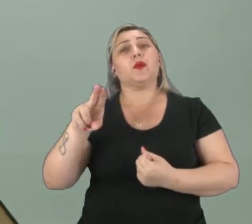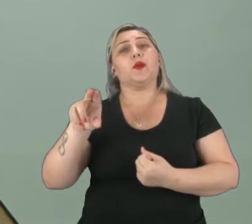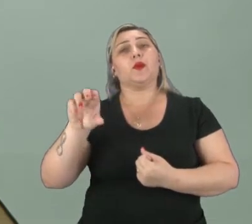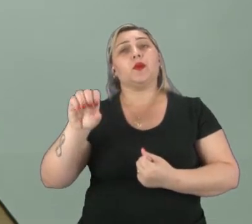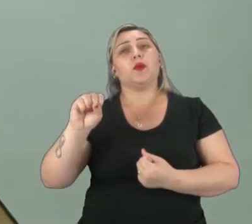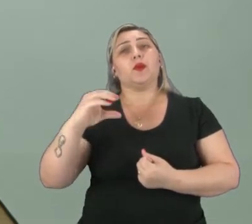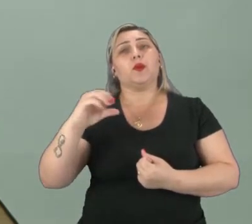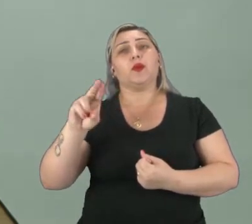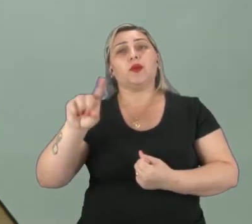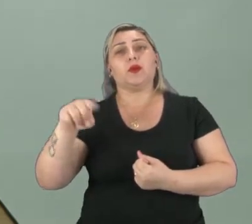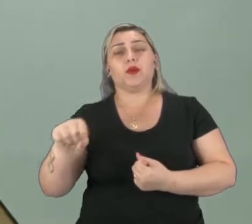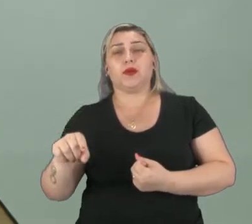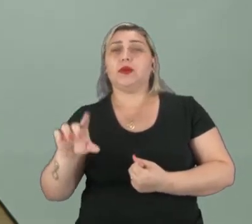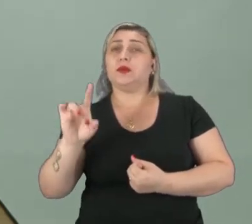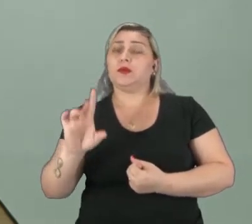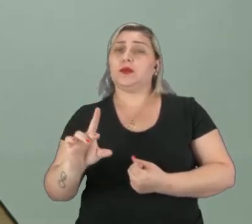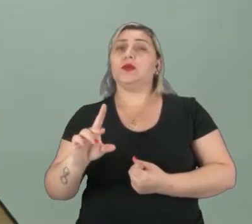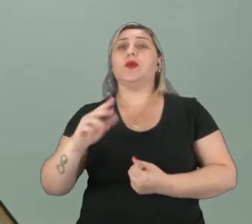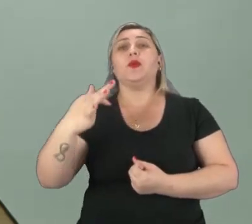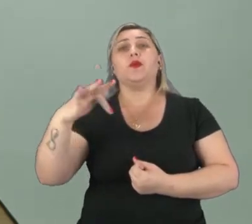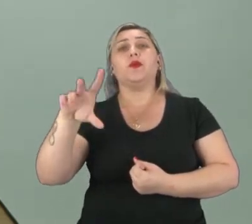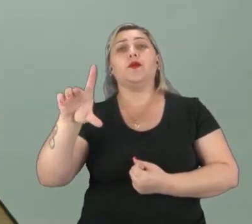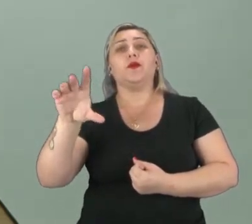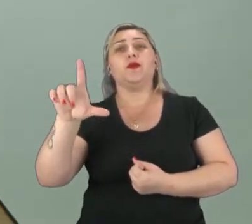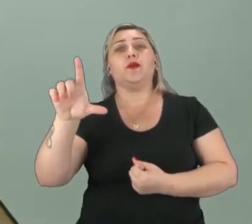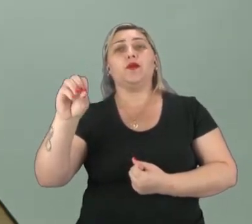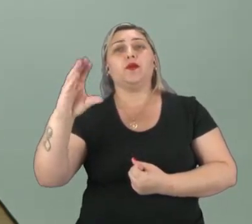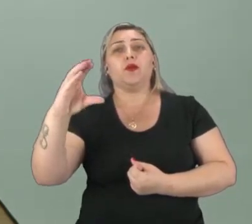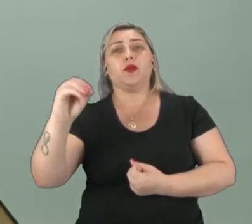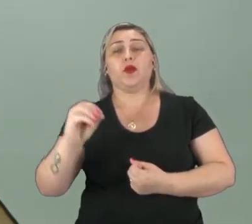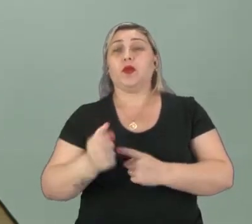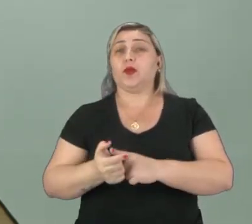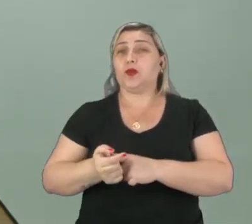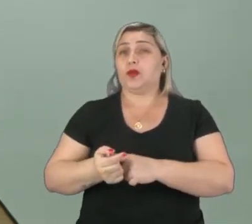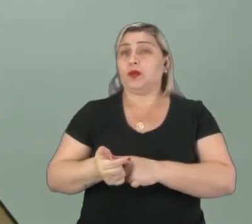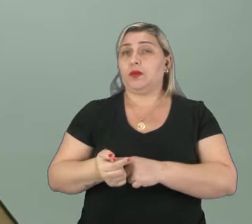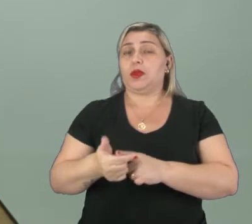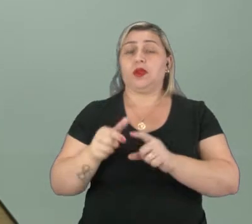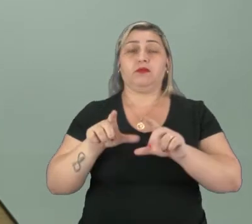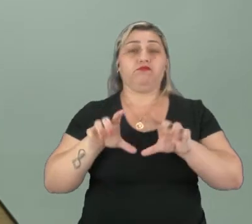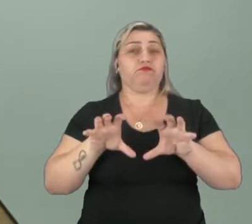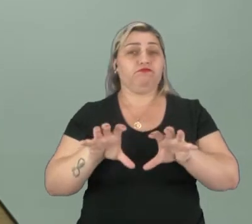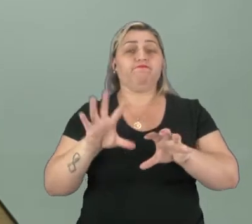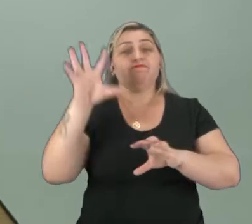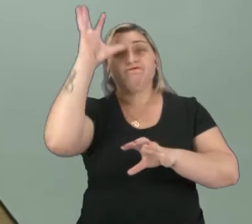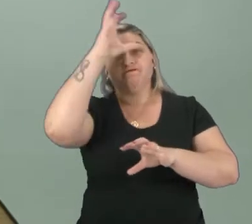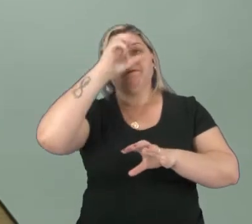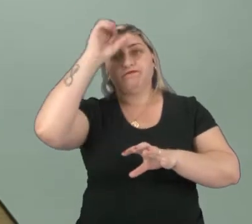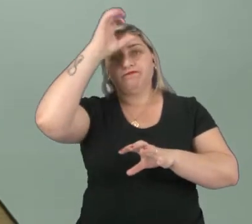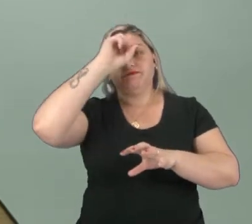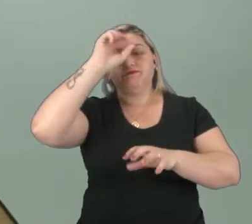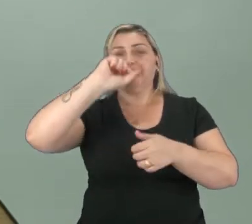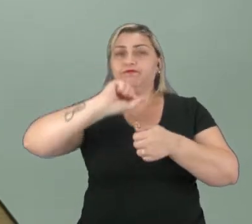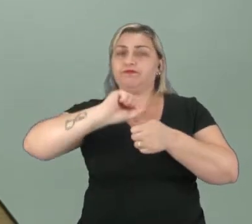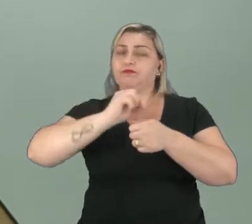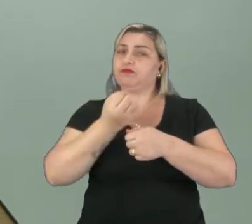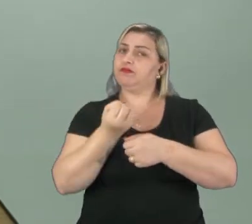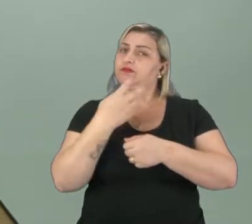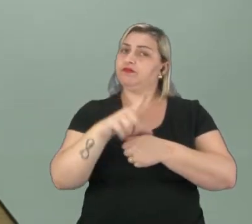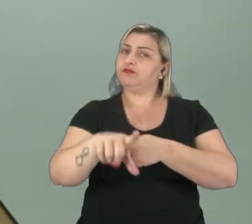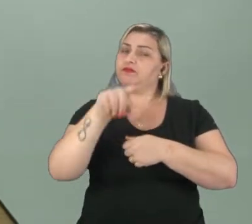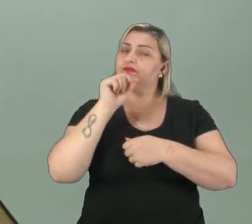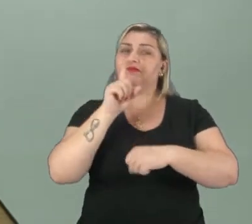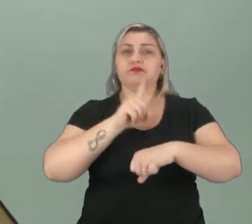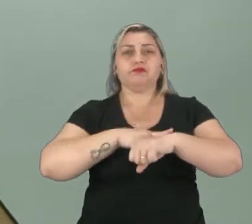único ingrediente do cuscuz é o floco de milho. E assim a gente vai aprendendo a fazer as boas